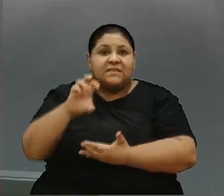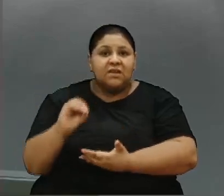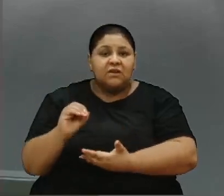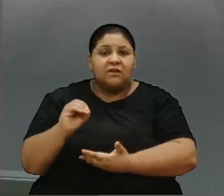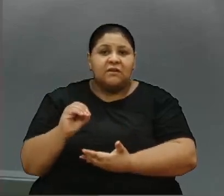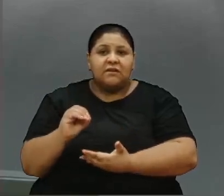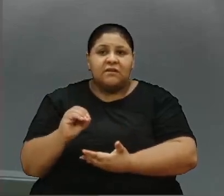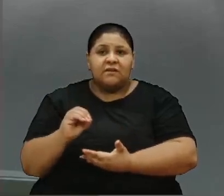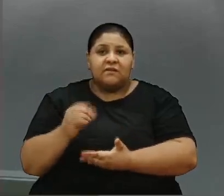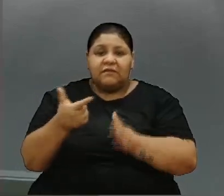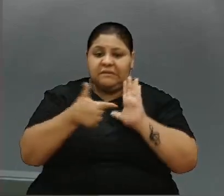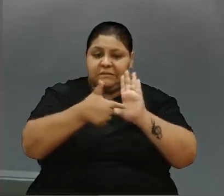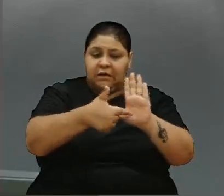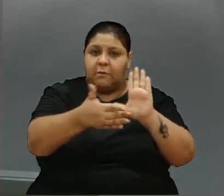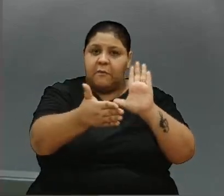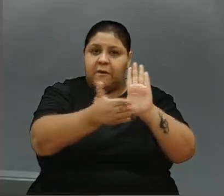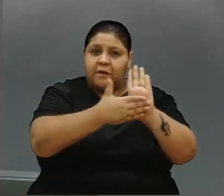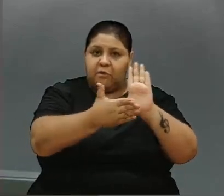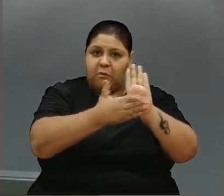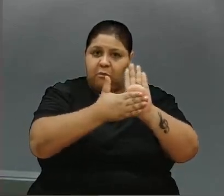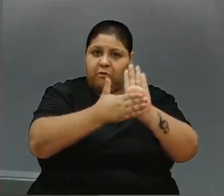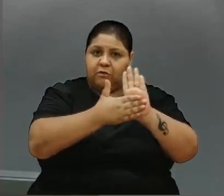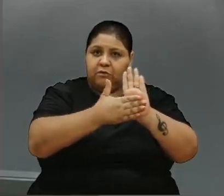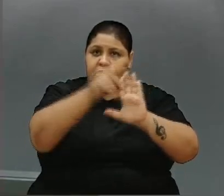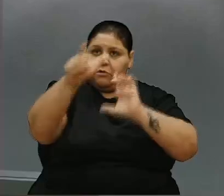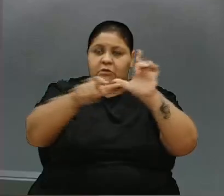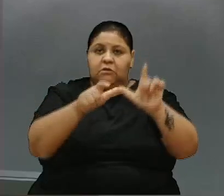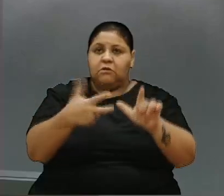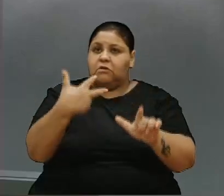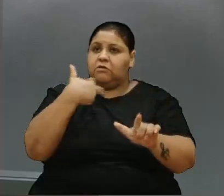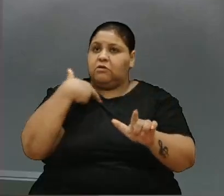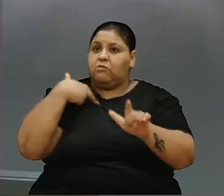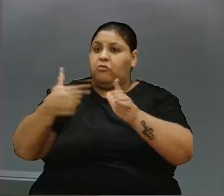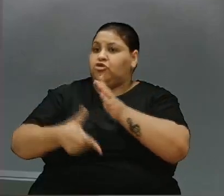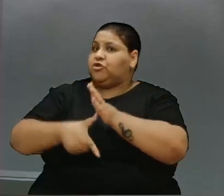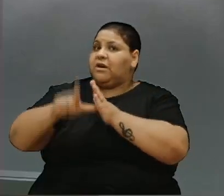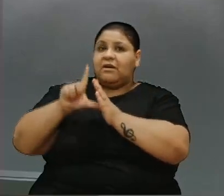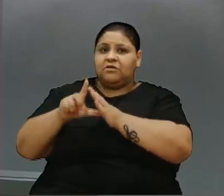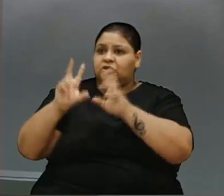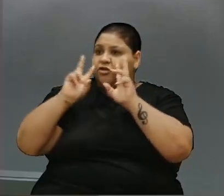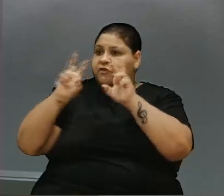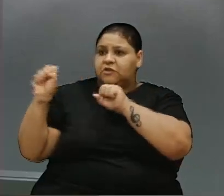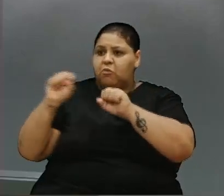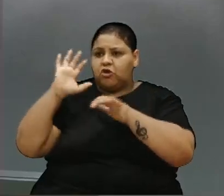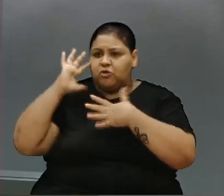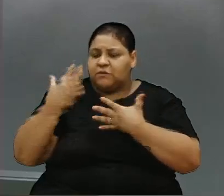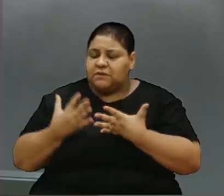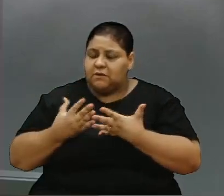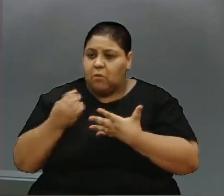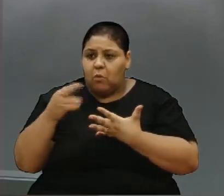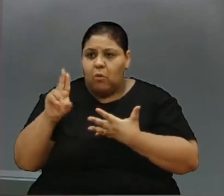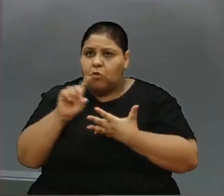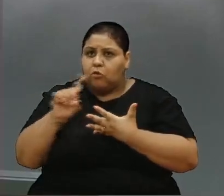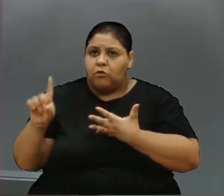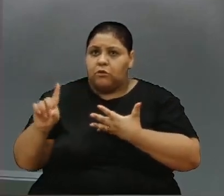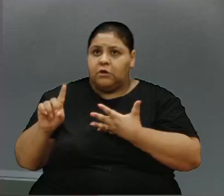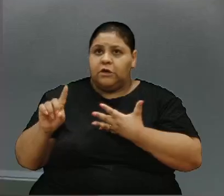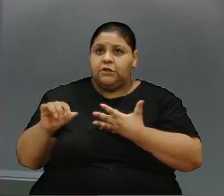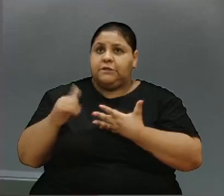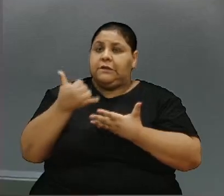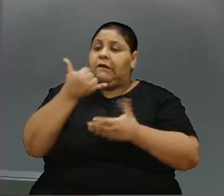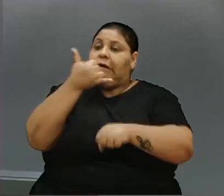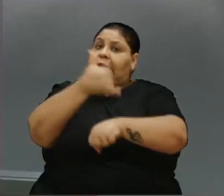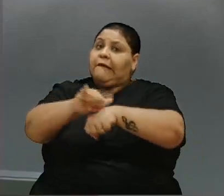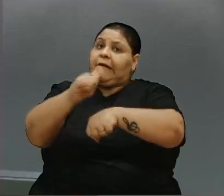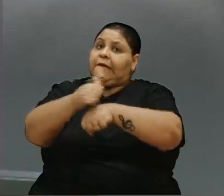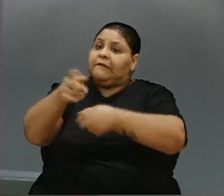Se apresenta uma proposta para a população, não pode apresentar antes de ver a viabilidade. Aí a gente está enganando o povo. E